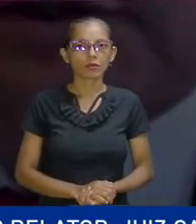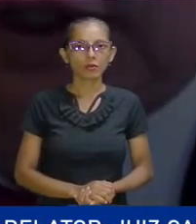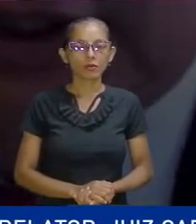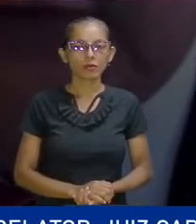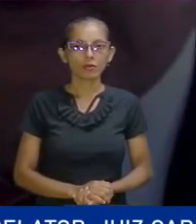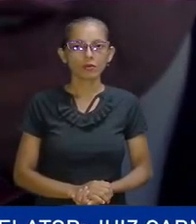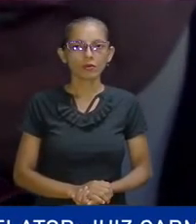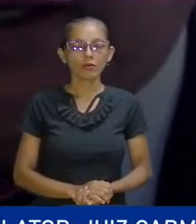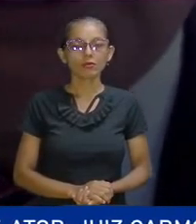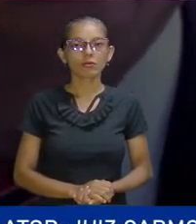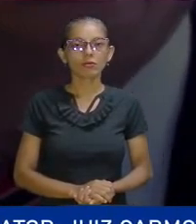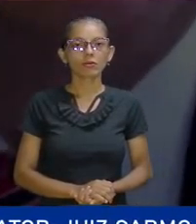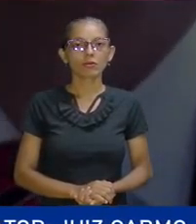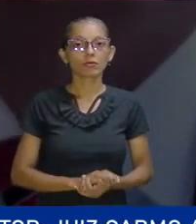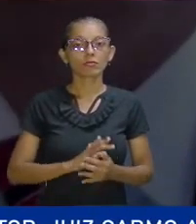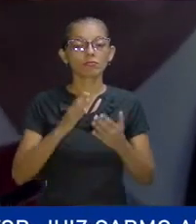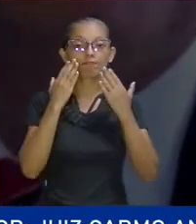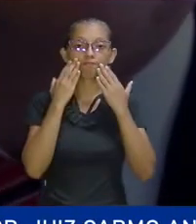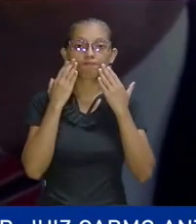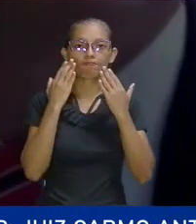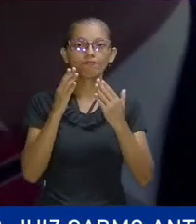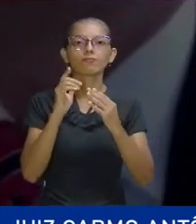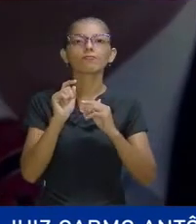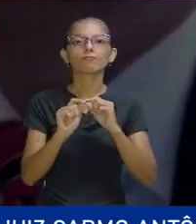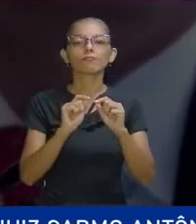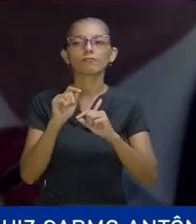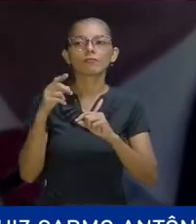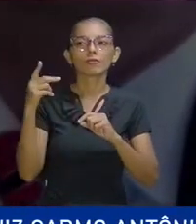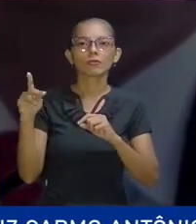expressiva votação que teve a candidata,